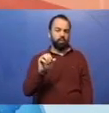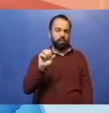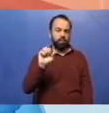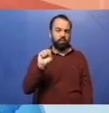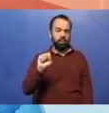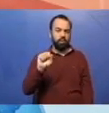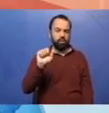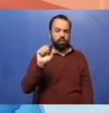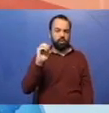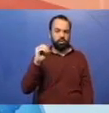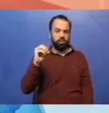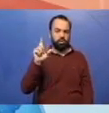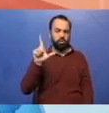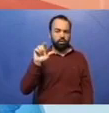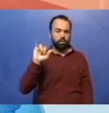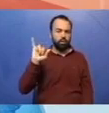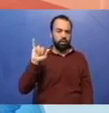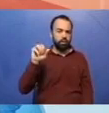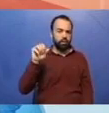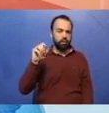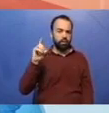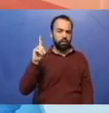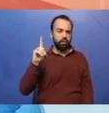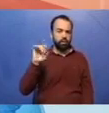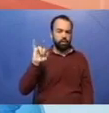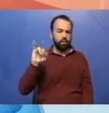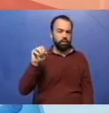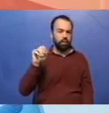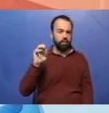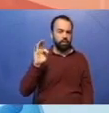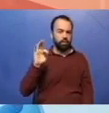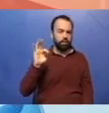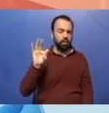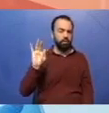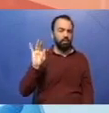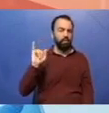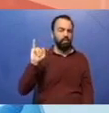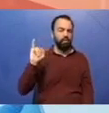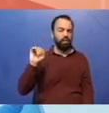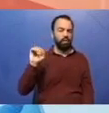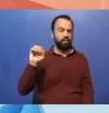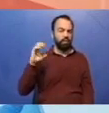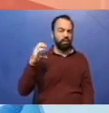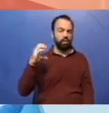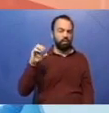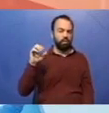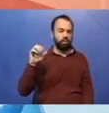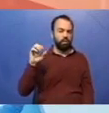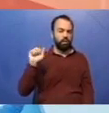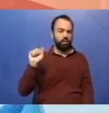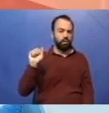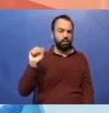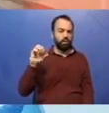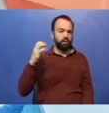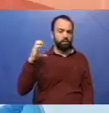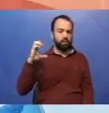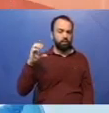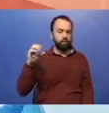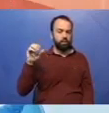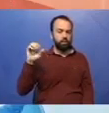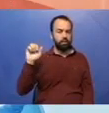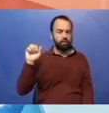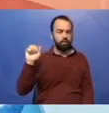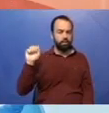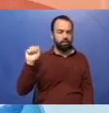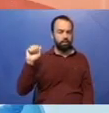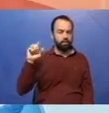solidificação. A água que estava no estado líquido, eu levei para o ambiente onde ela perdeu calor, esfriou, e ela